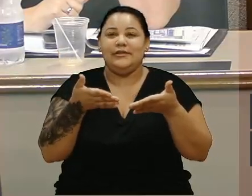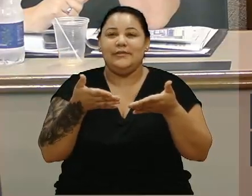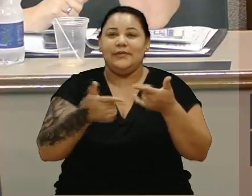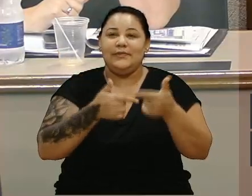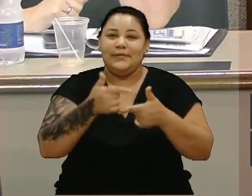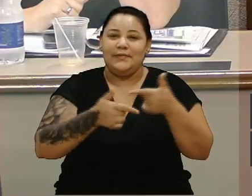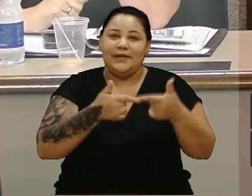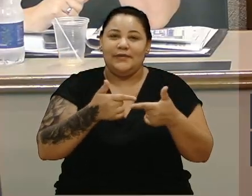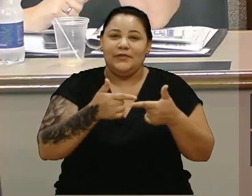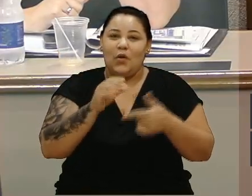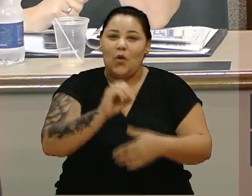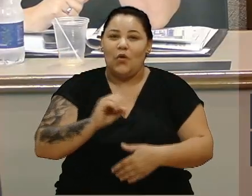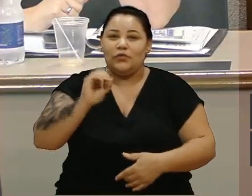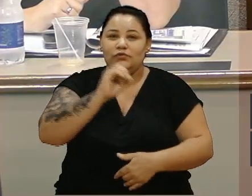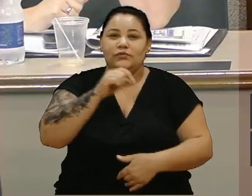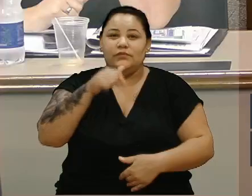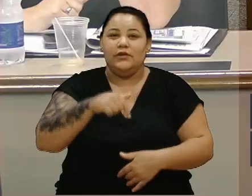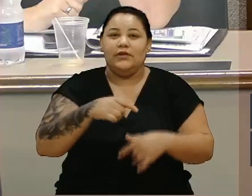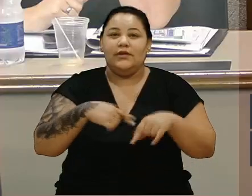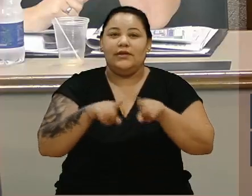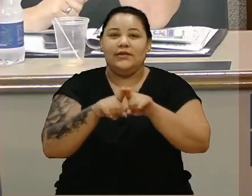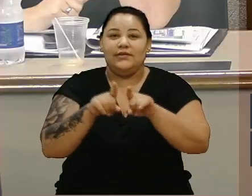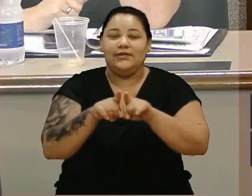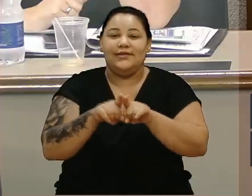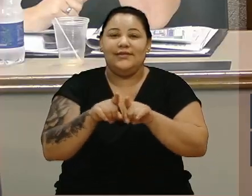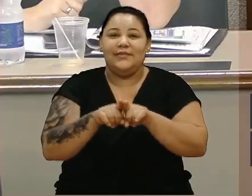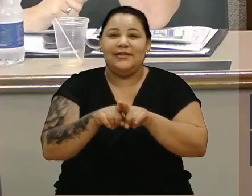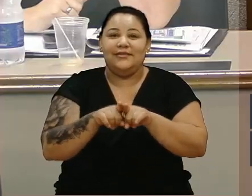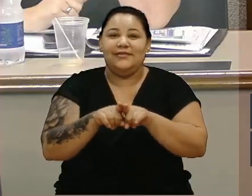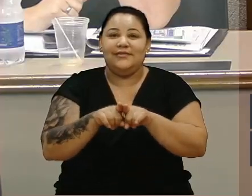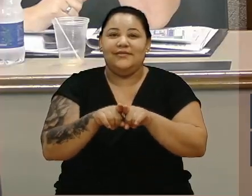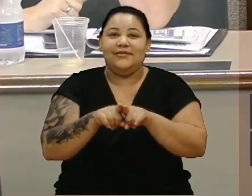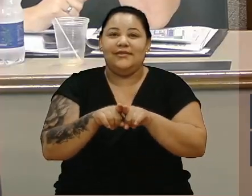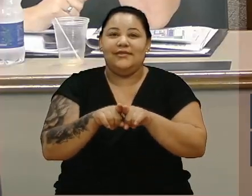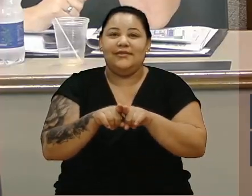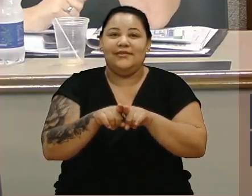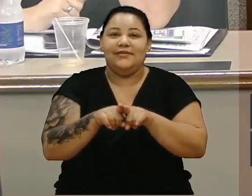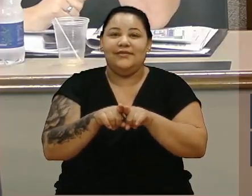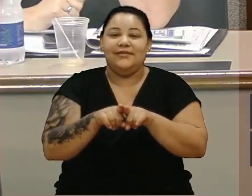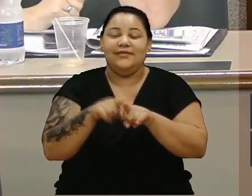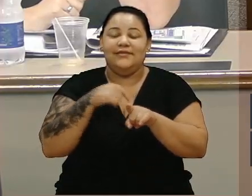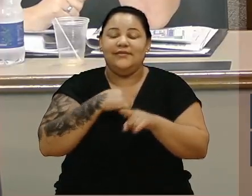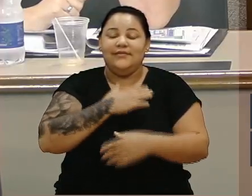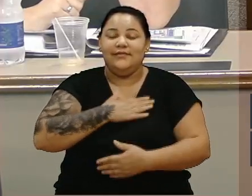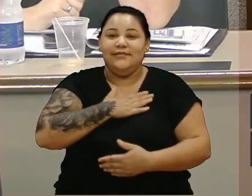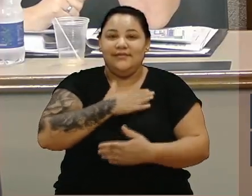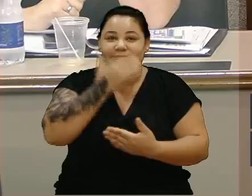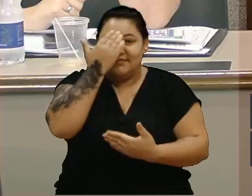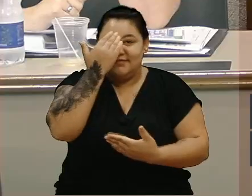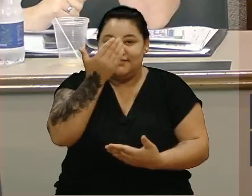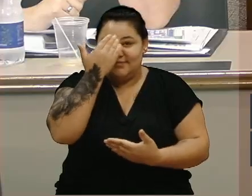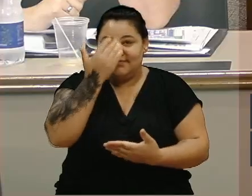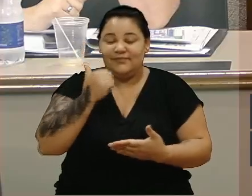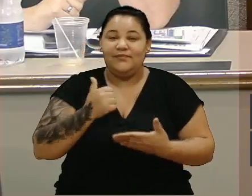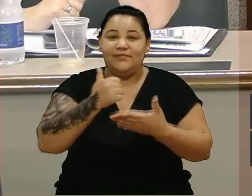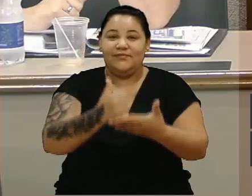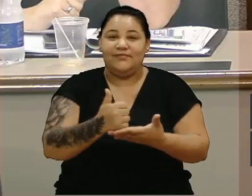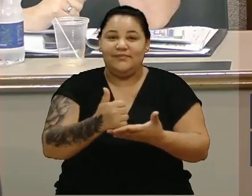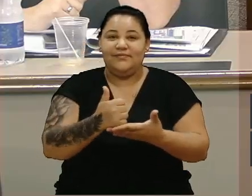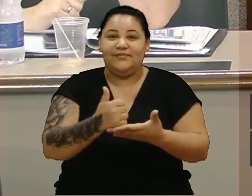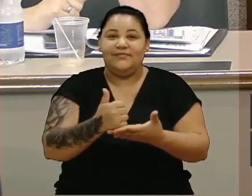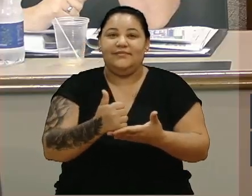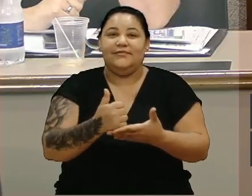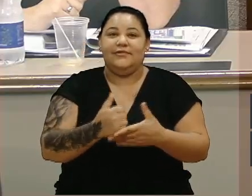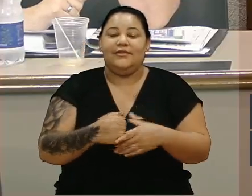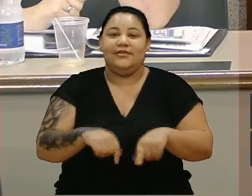e dizer também que seu trabalho inspirou e seguirá nos inspirando. Né? Gratidão pela sua contribuição a